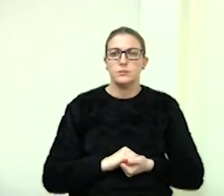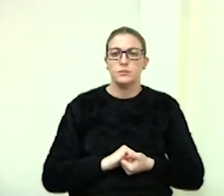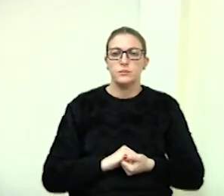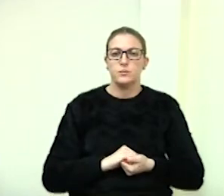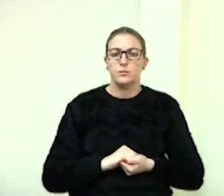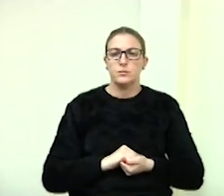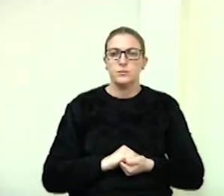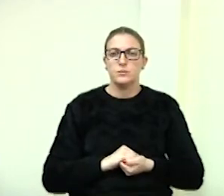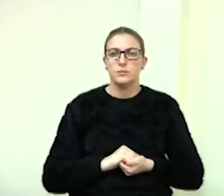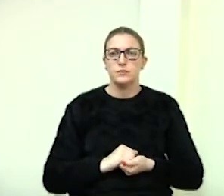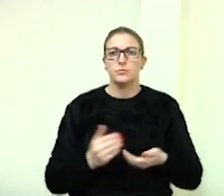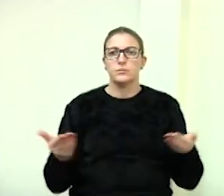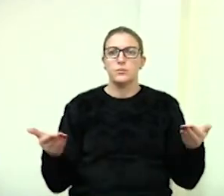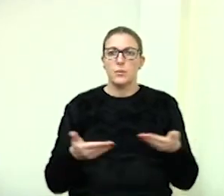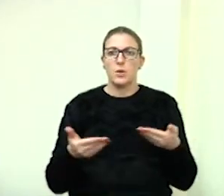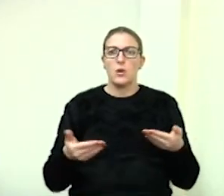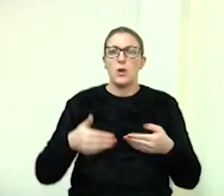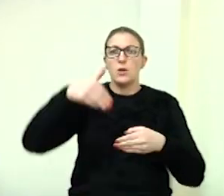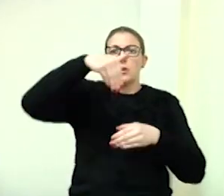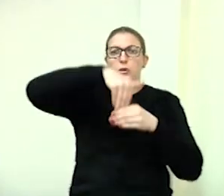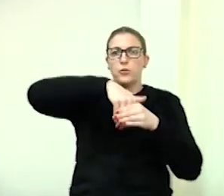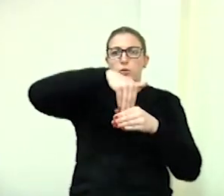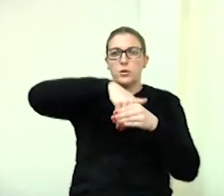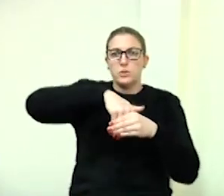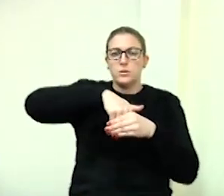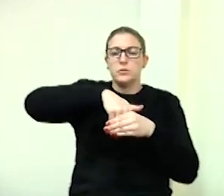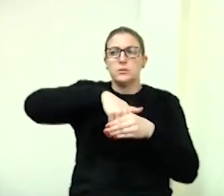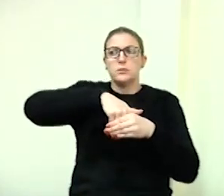Então, passamos ao período de votação.